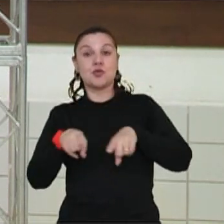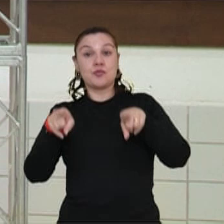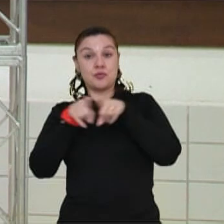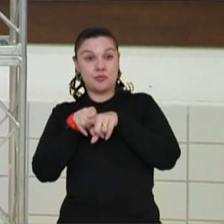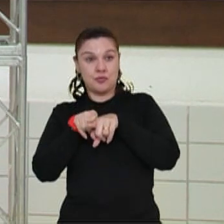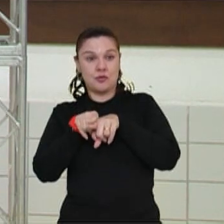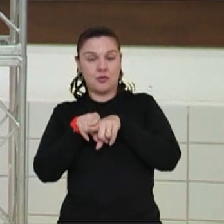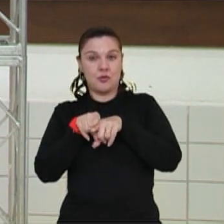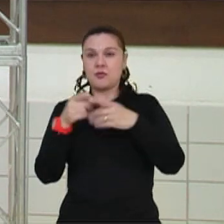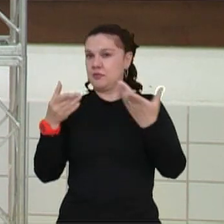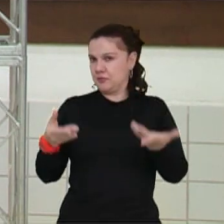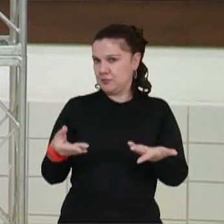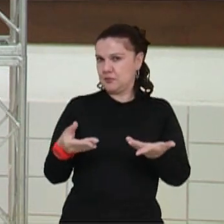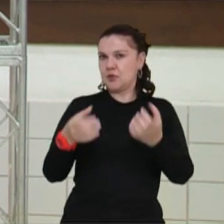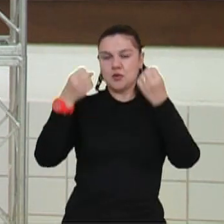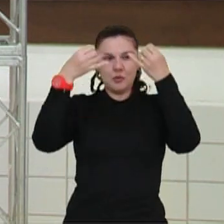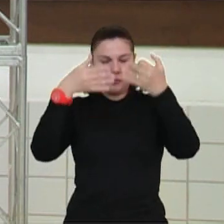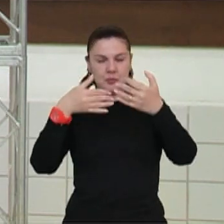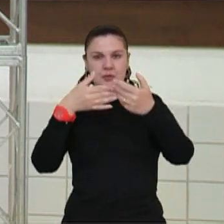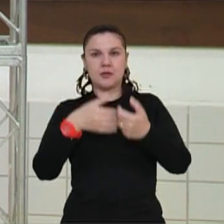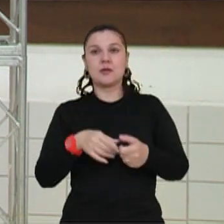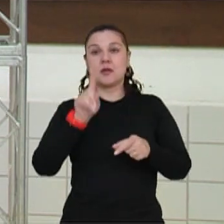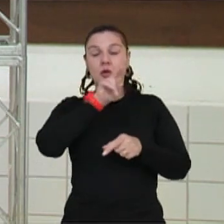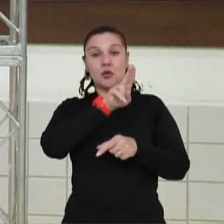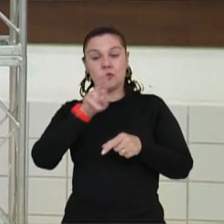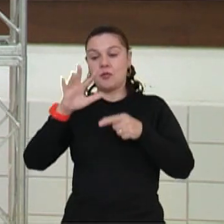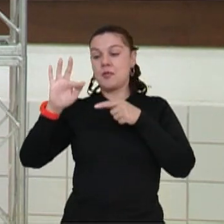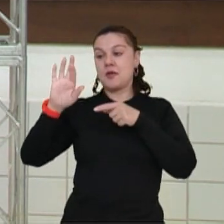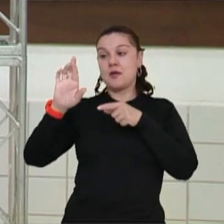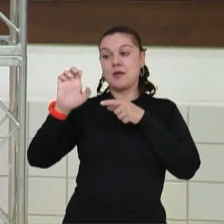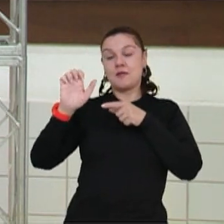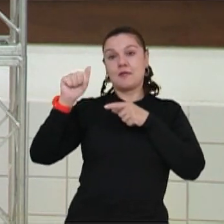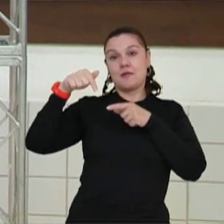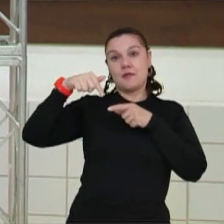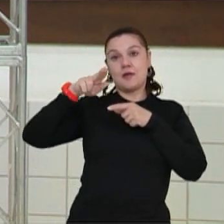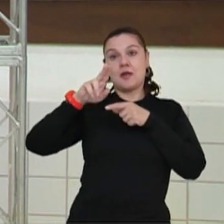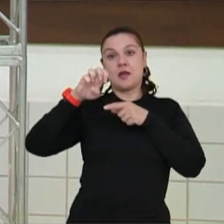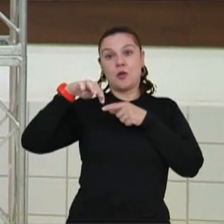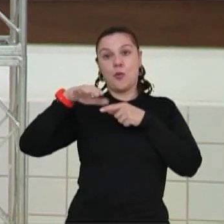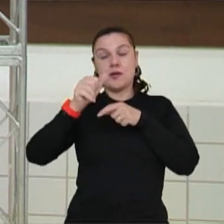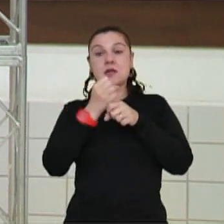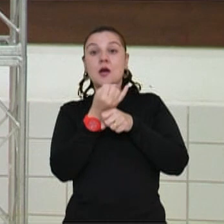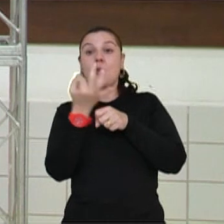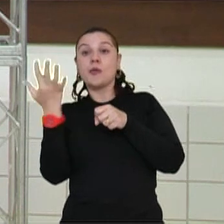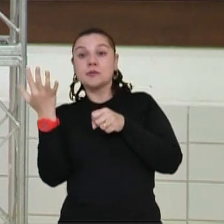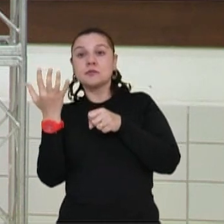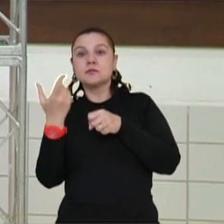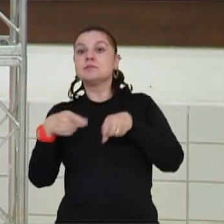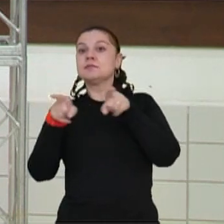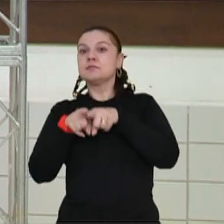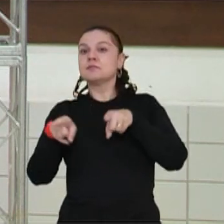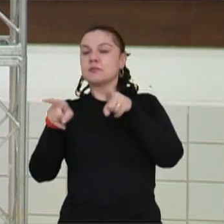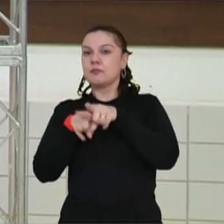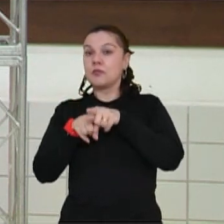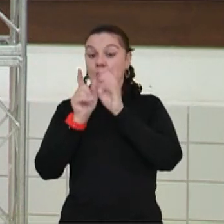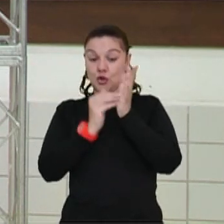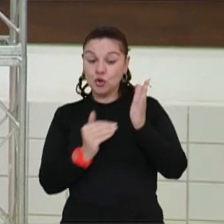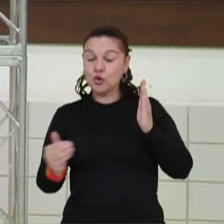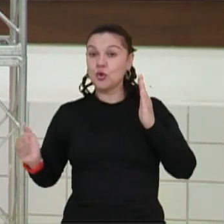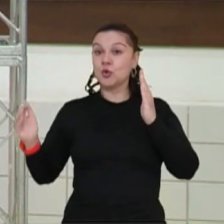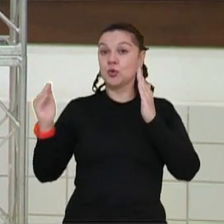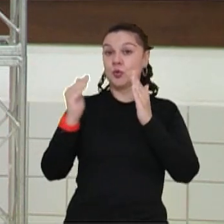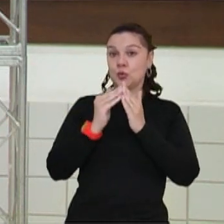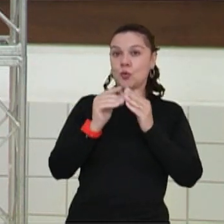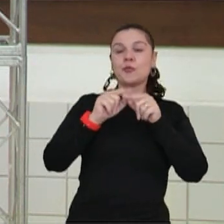dado que a gente tabula ali no rol é o que a gente chama de frequência. Frequência absoluta, se for a quantidade numérica,